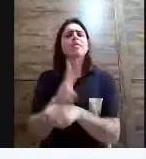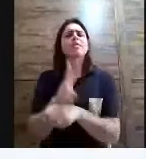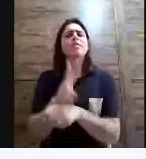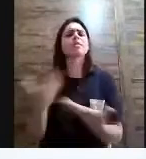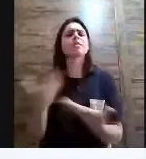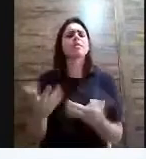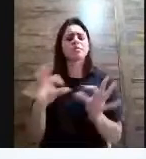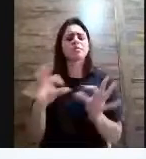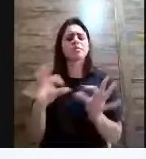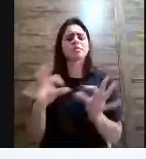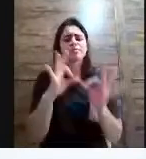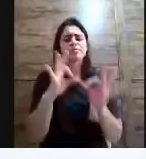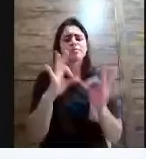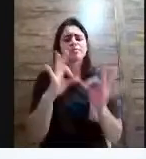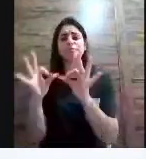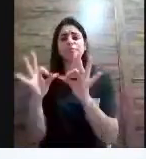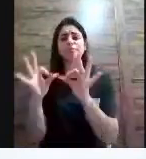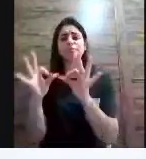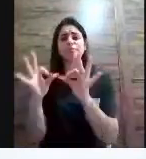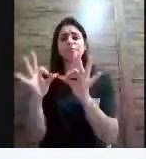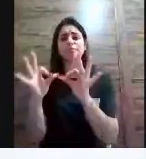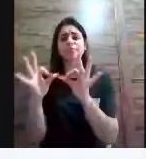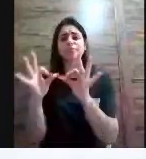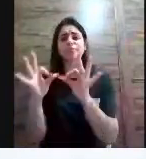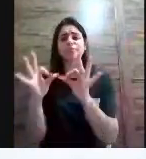já faz continuar fazendo, vai dar certo.